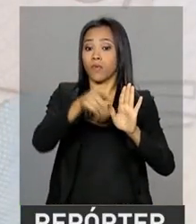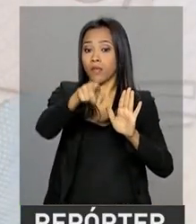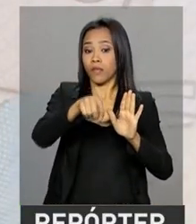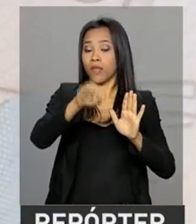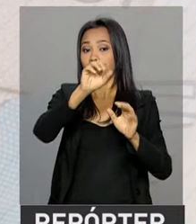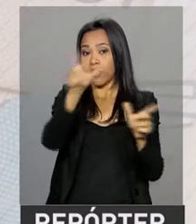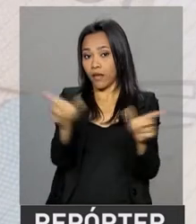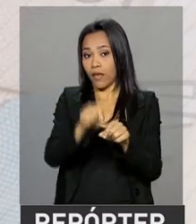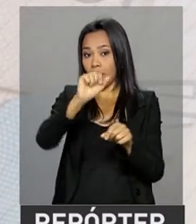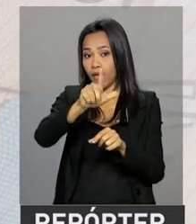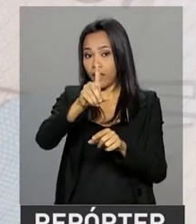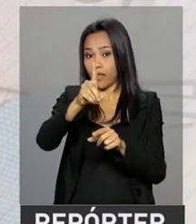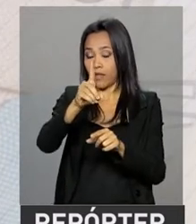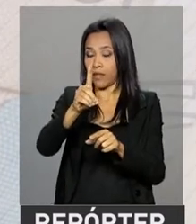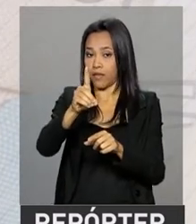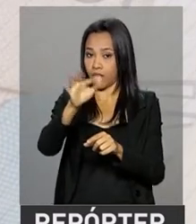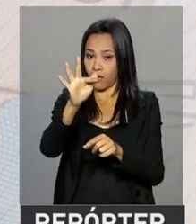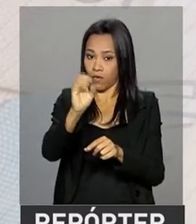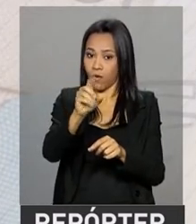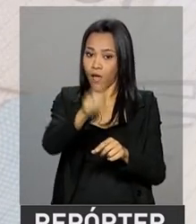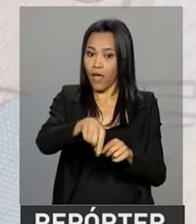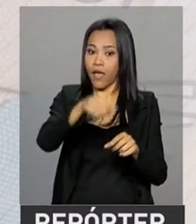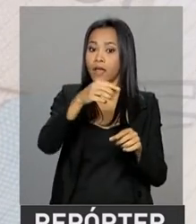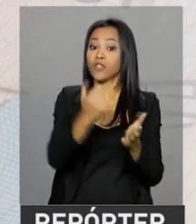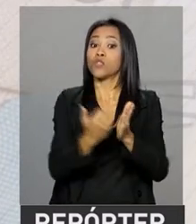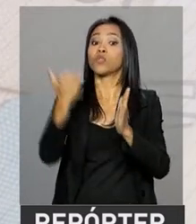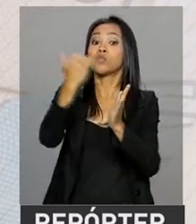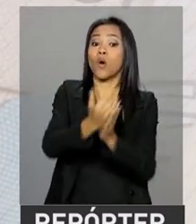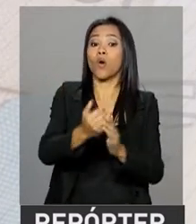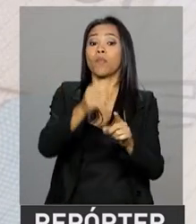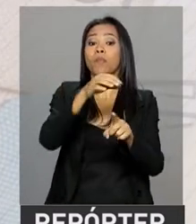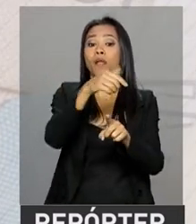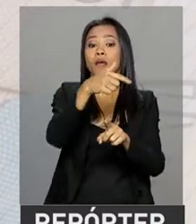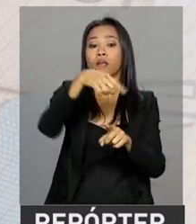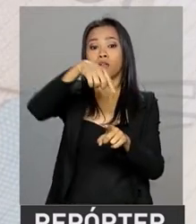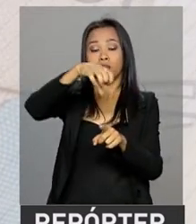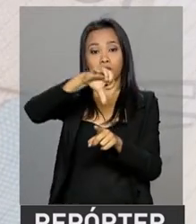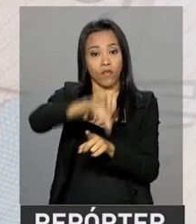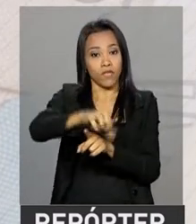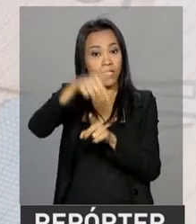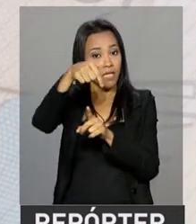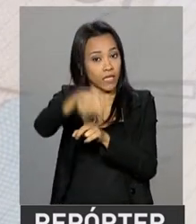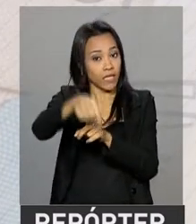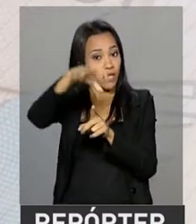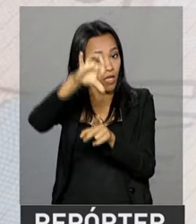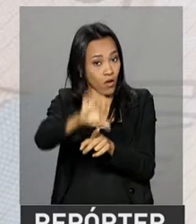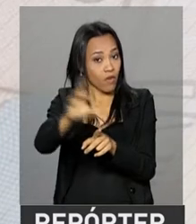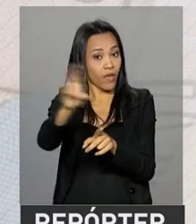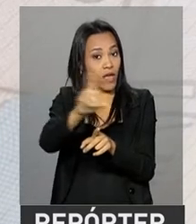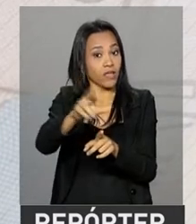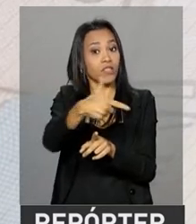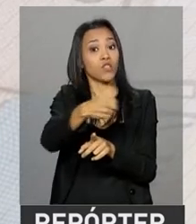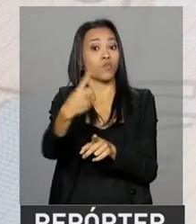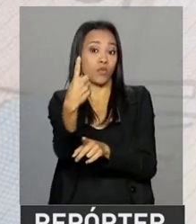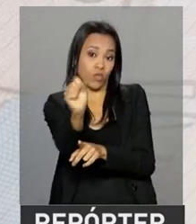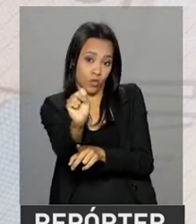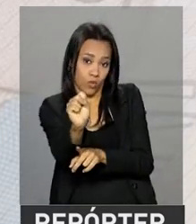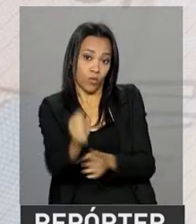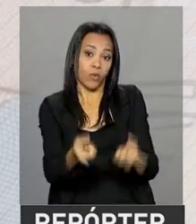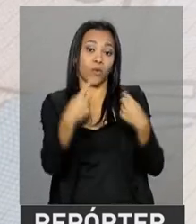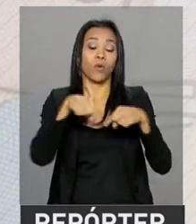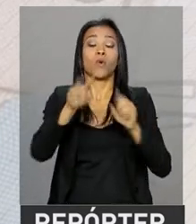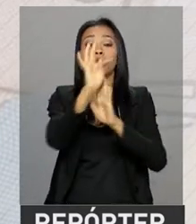que atualmente é de R$ 937,00, sobe para R$ 979,00 em 2018. O texto